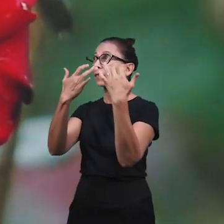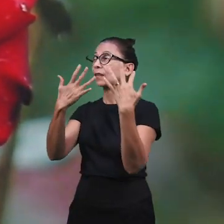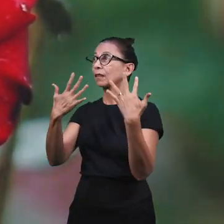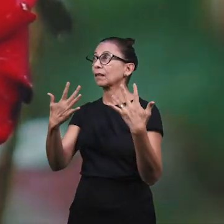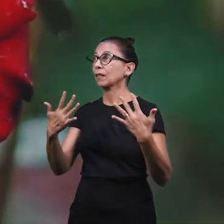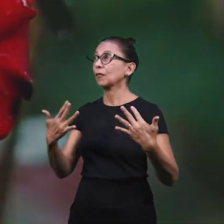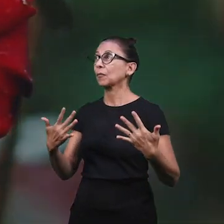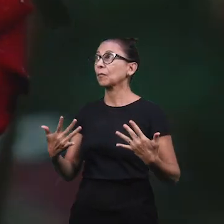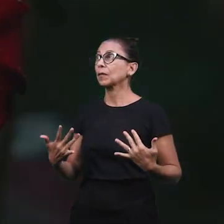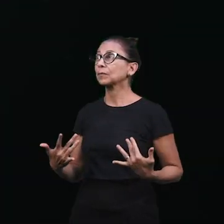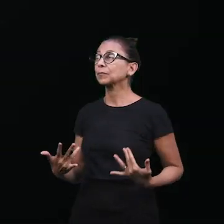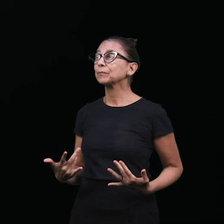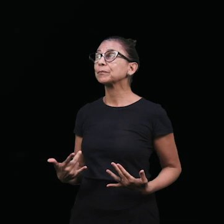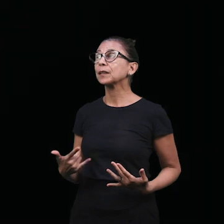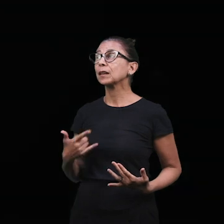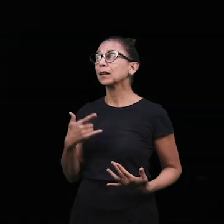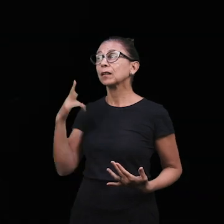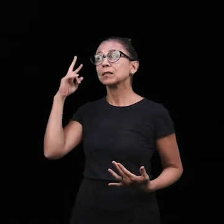Senhor,